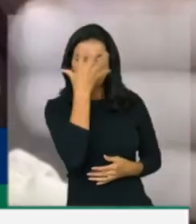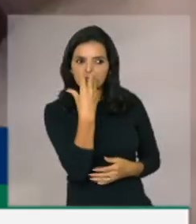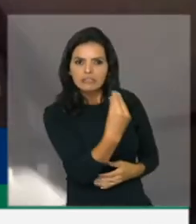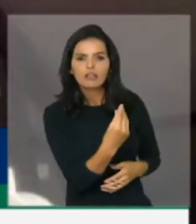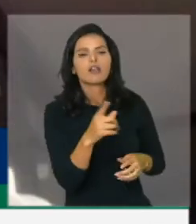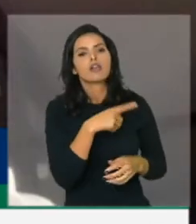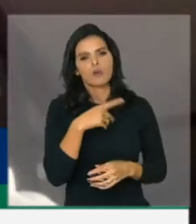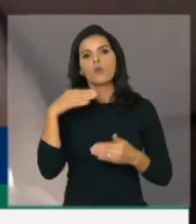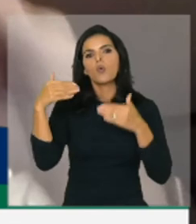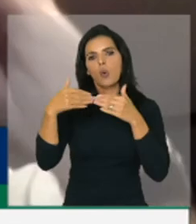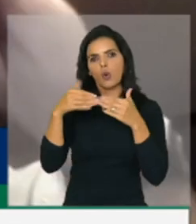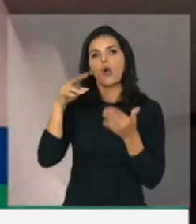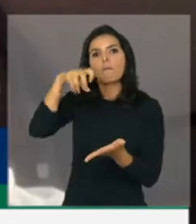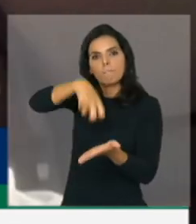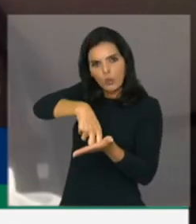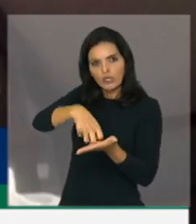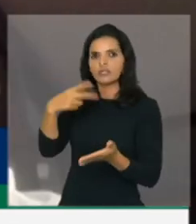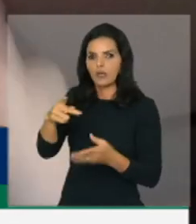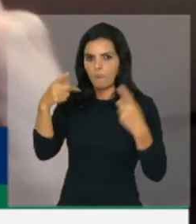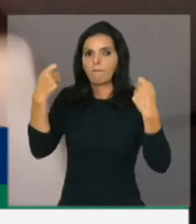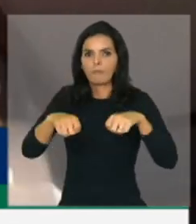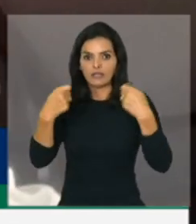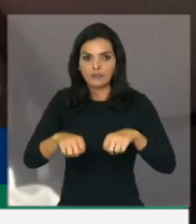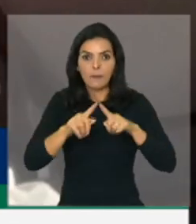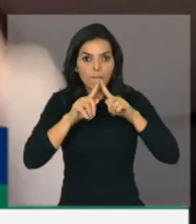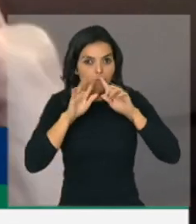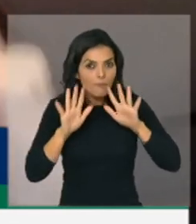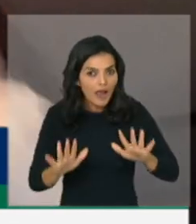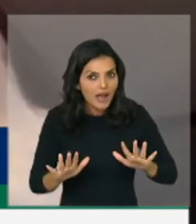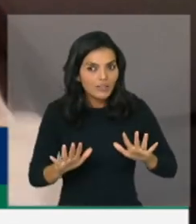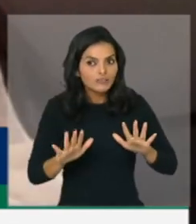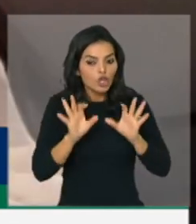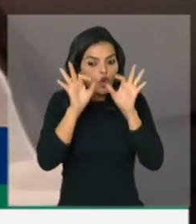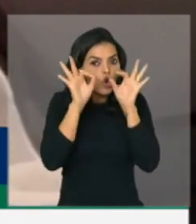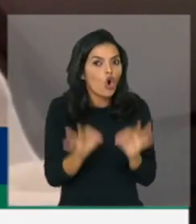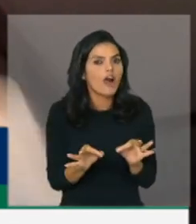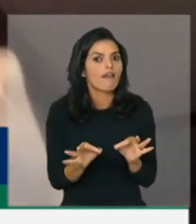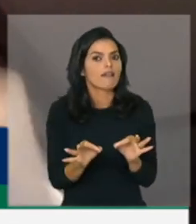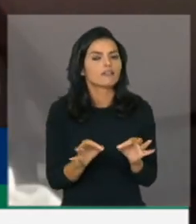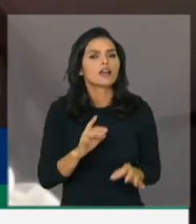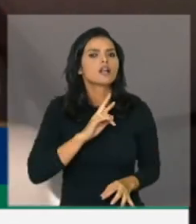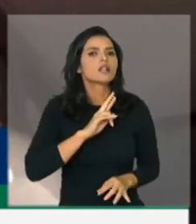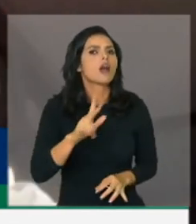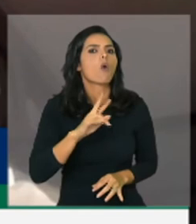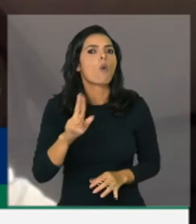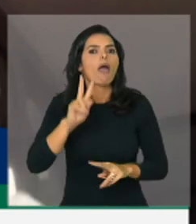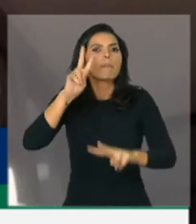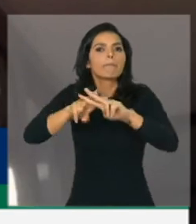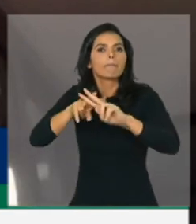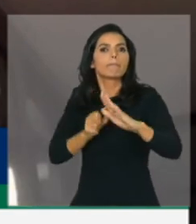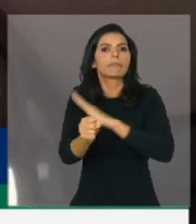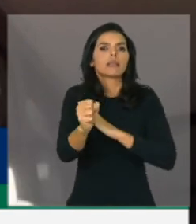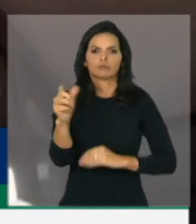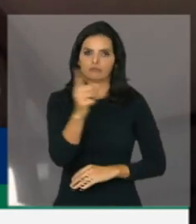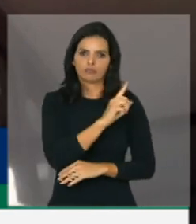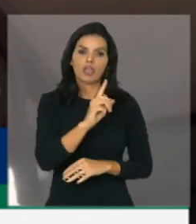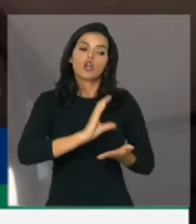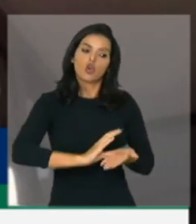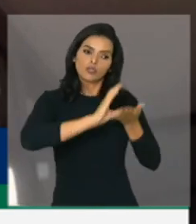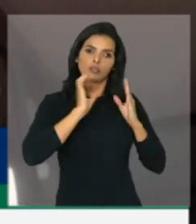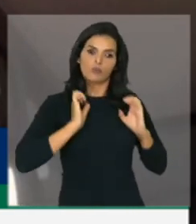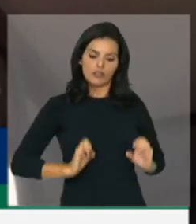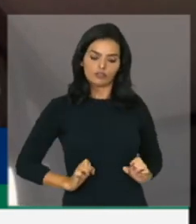punido pelas besteiras que fez, mas pela forma correta, utilizando o Conselho de Ética. E o Senado,